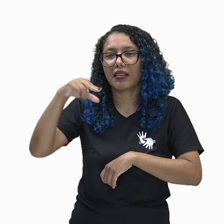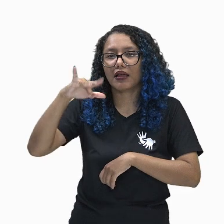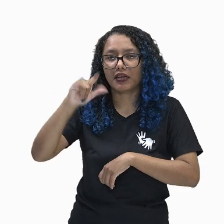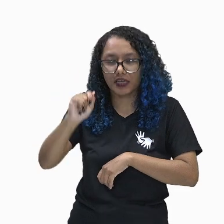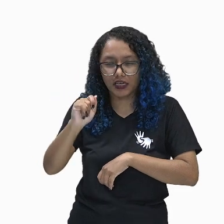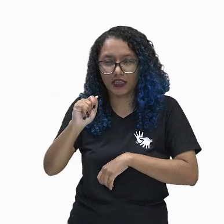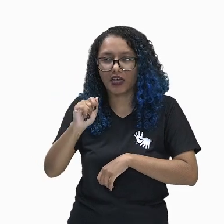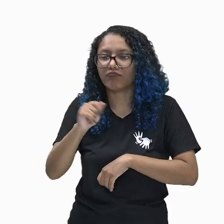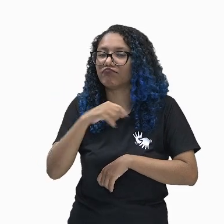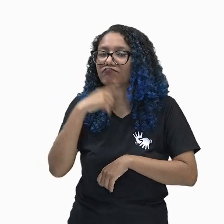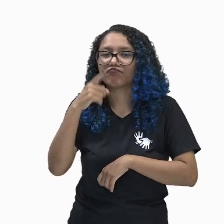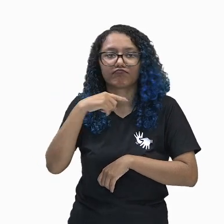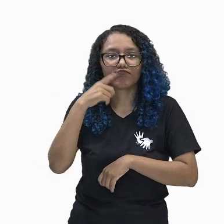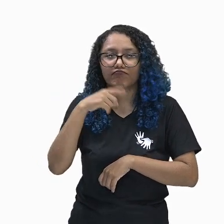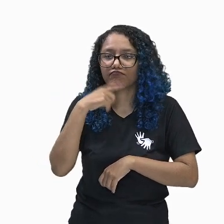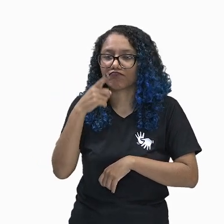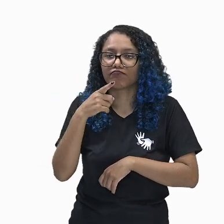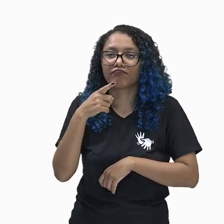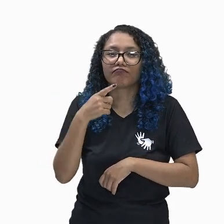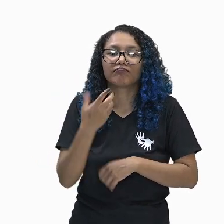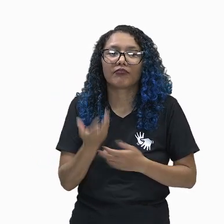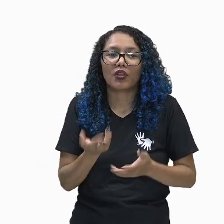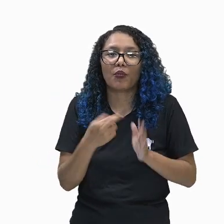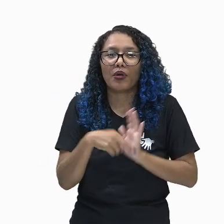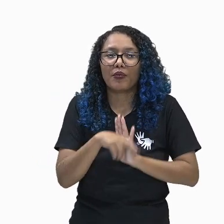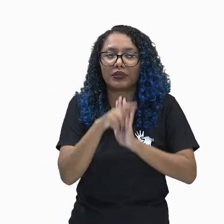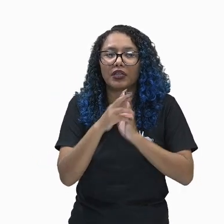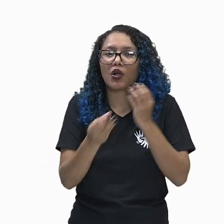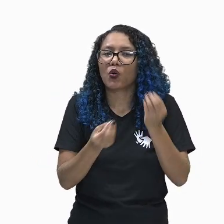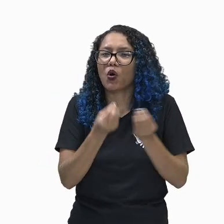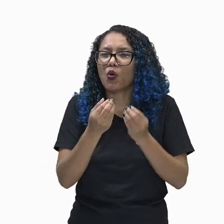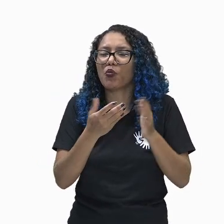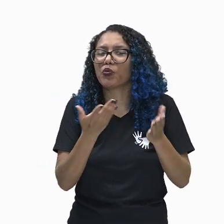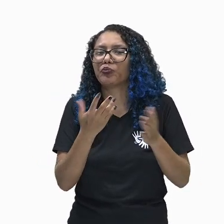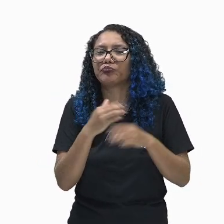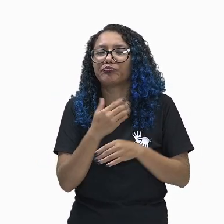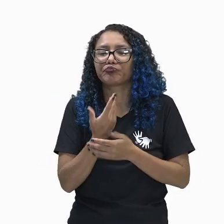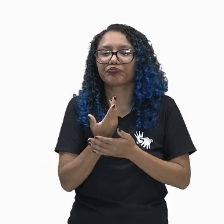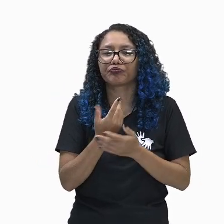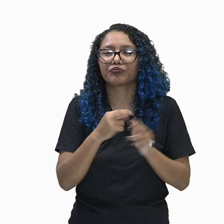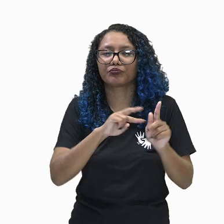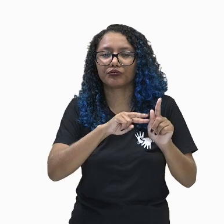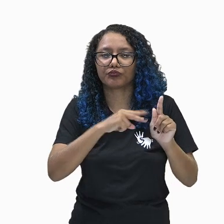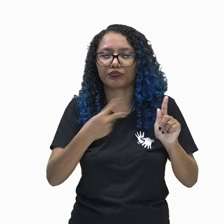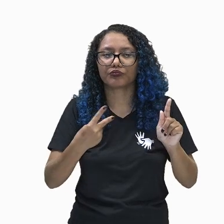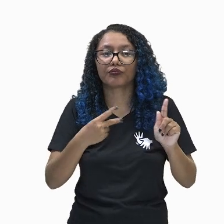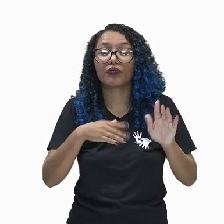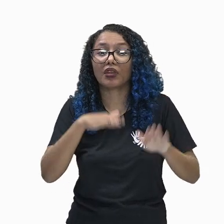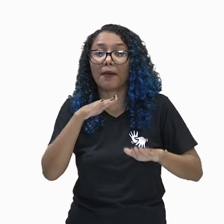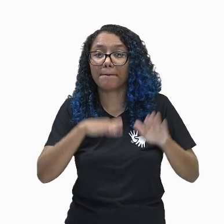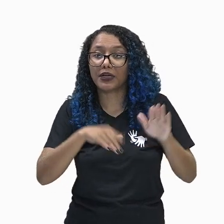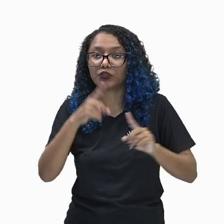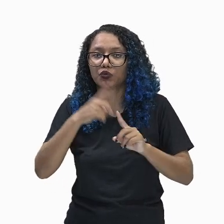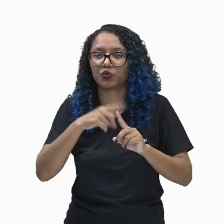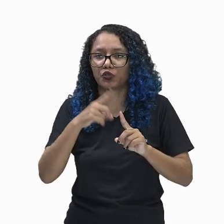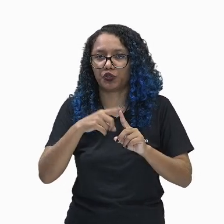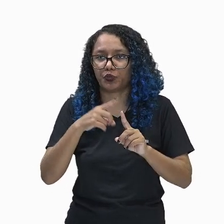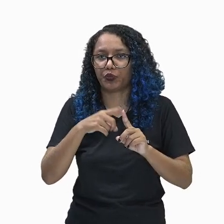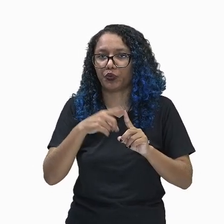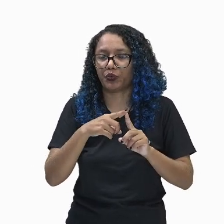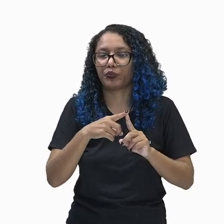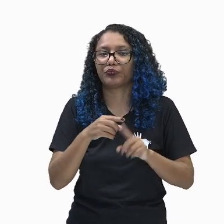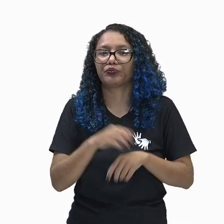apresentar um indivíduo com albinismo, usando o conhecimento do genótipo, é preciso considerar o tipo de albinismo. Aí eu estou apresentando para